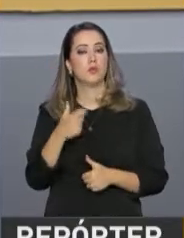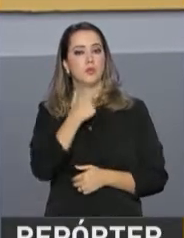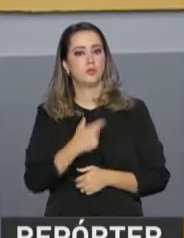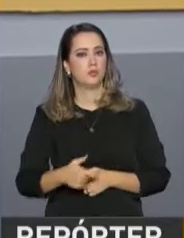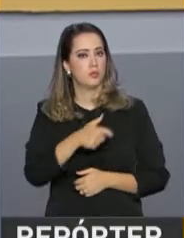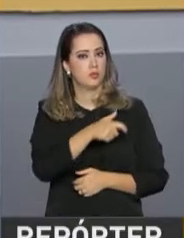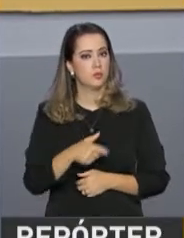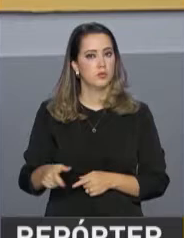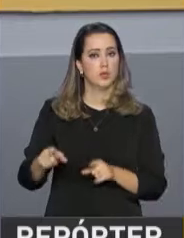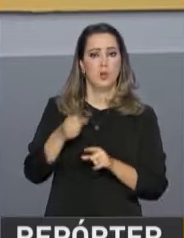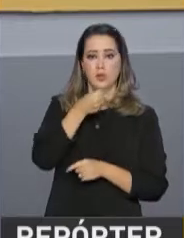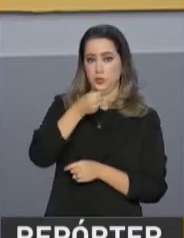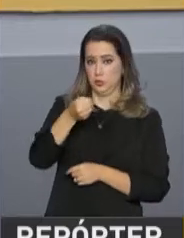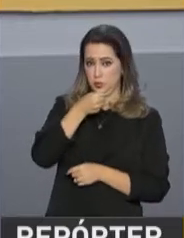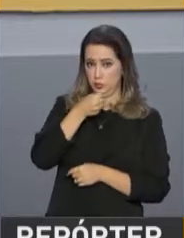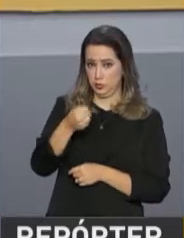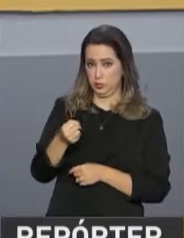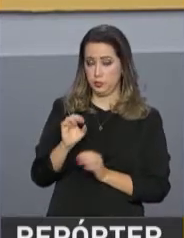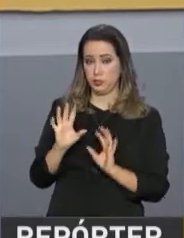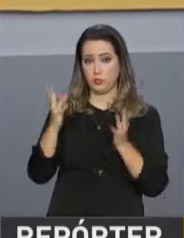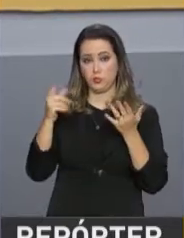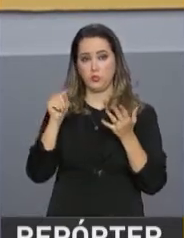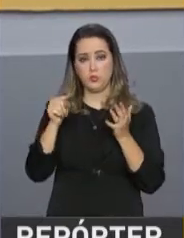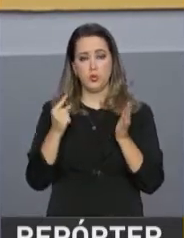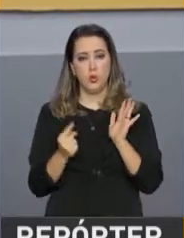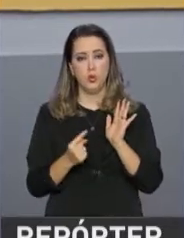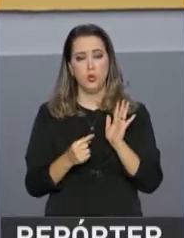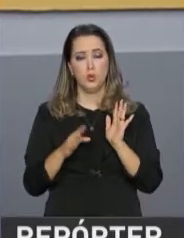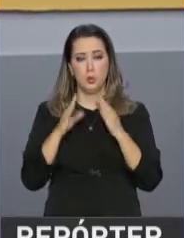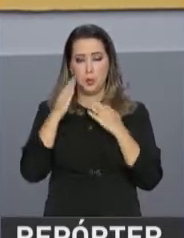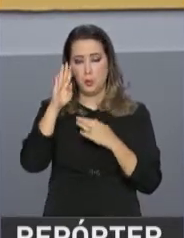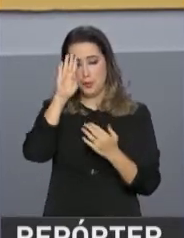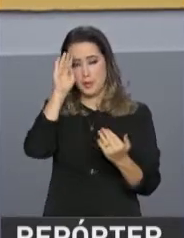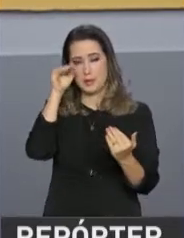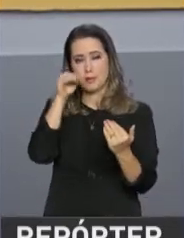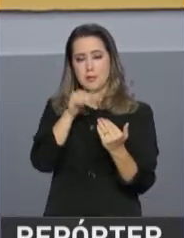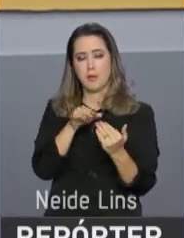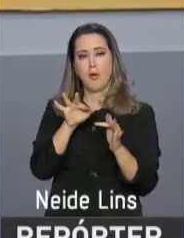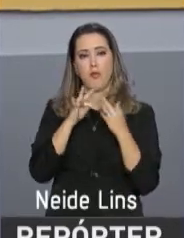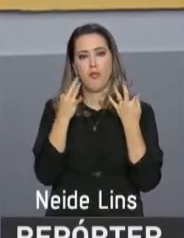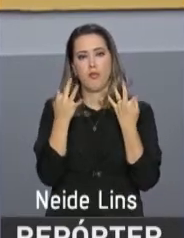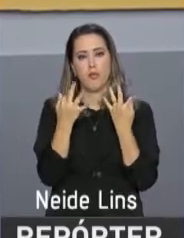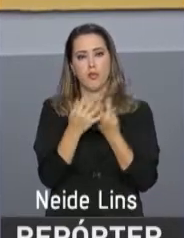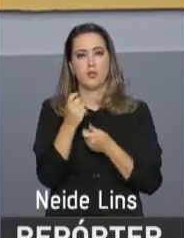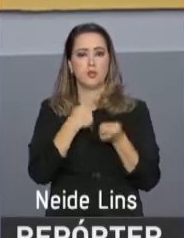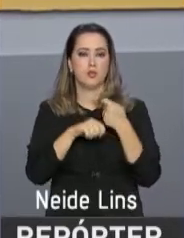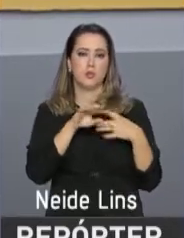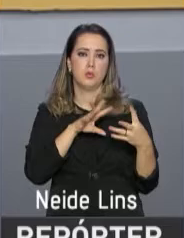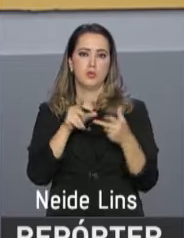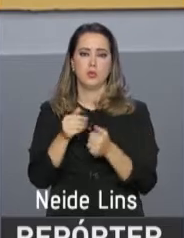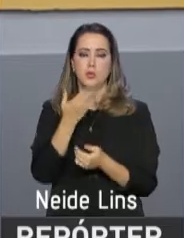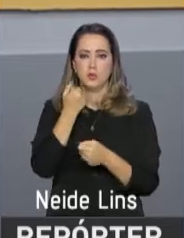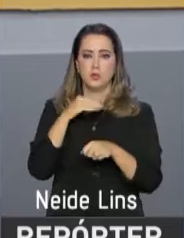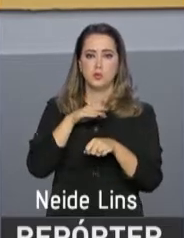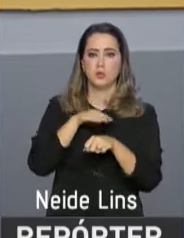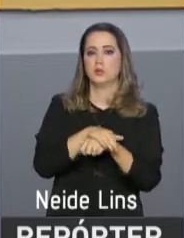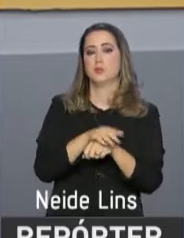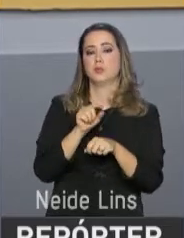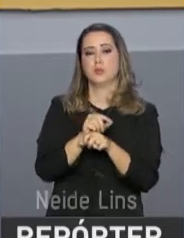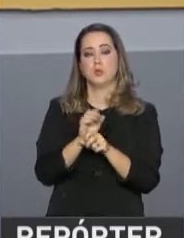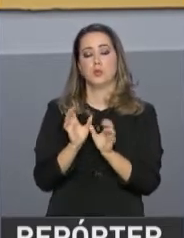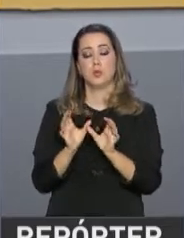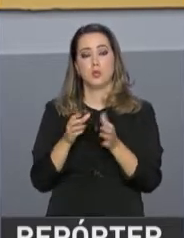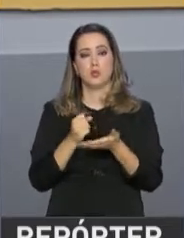suíça além de discursar no evento principal do fórum econômico mundial temer também participa de um jantar de trabalho oferecido pela organização